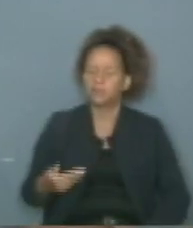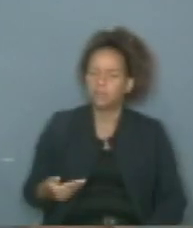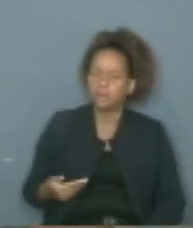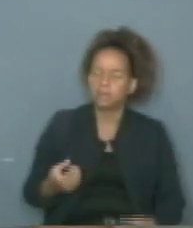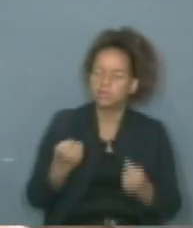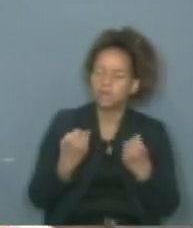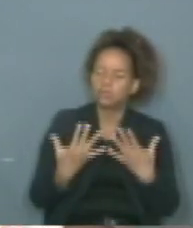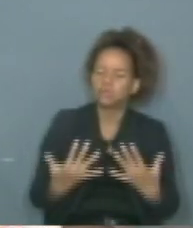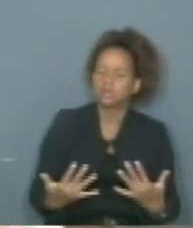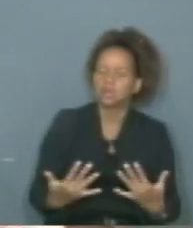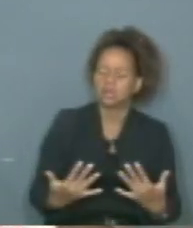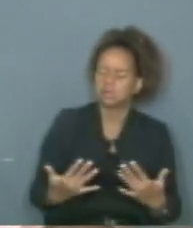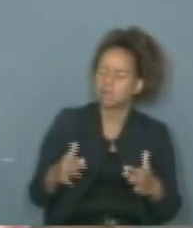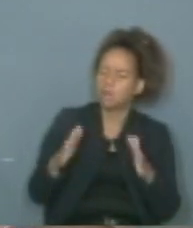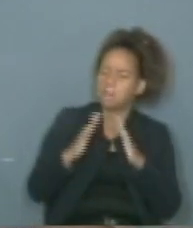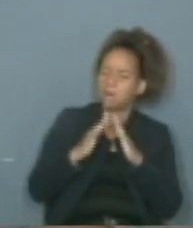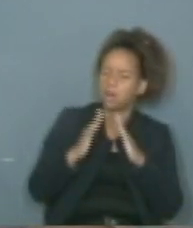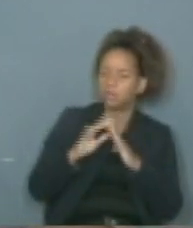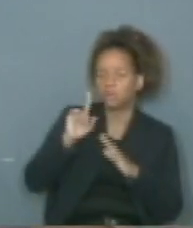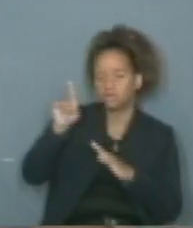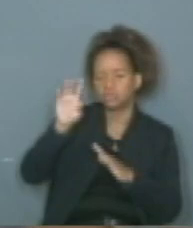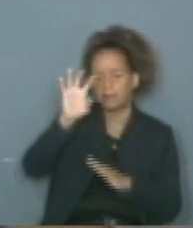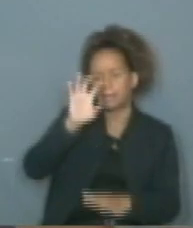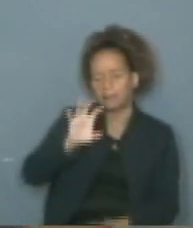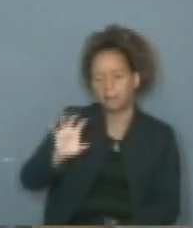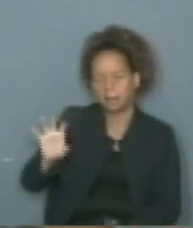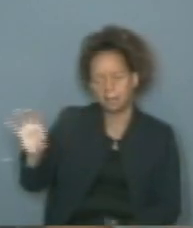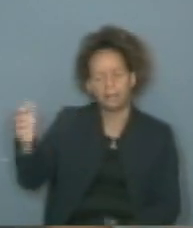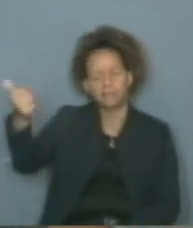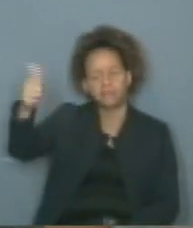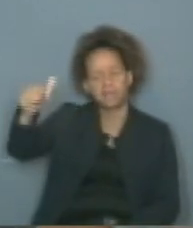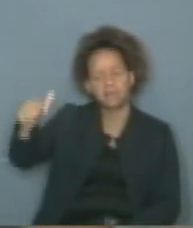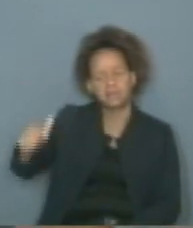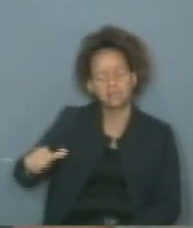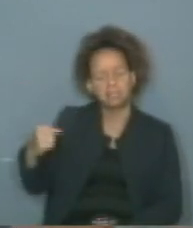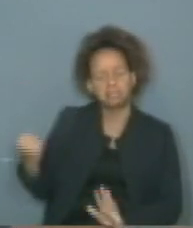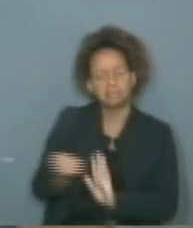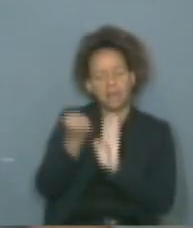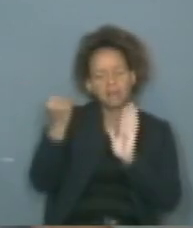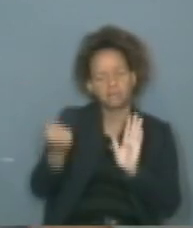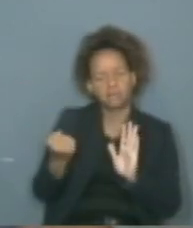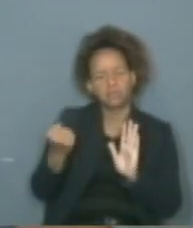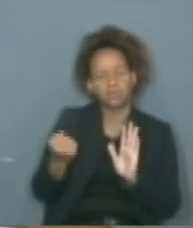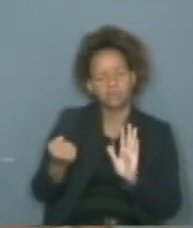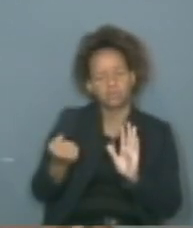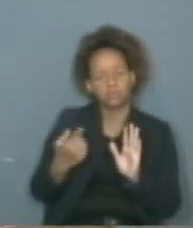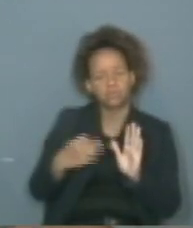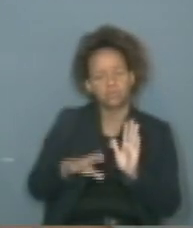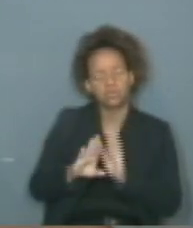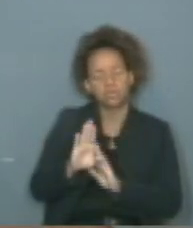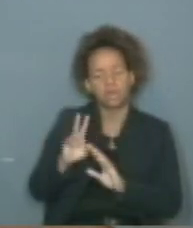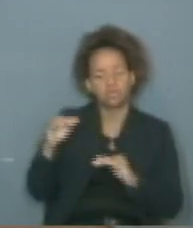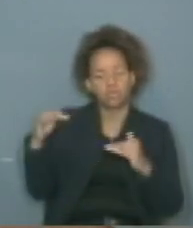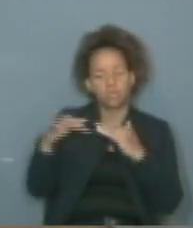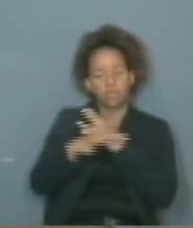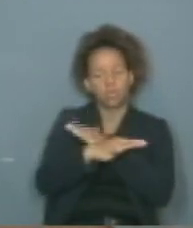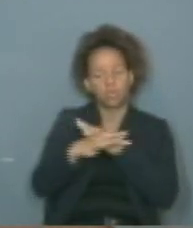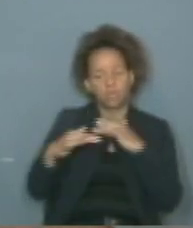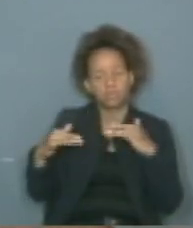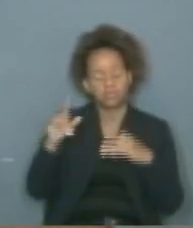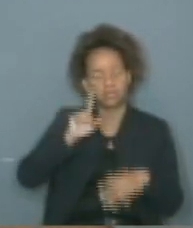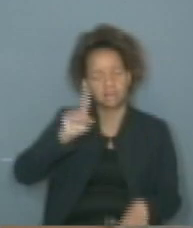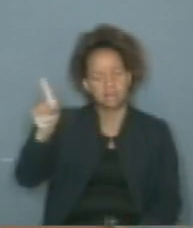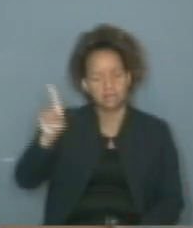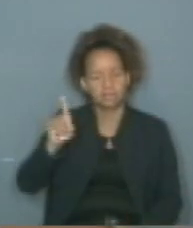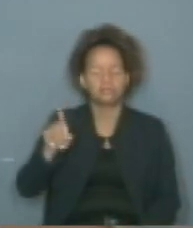as audiências com os moradores da região, avaliação do impacto da supressão das vias públicas